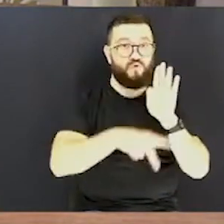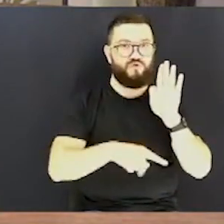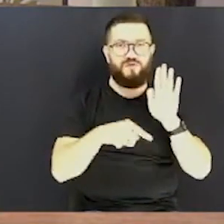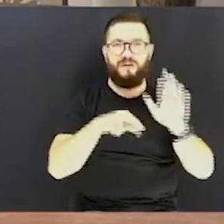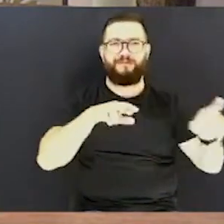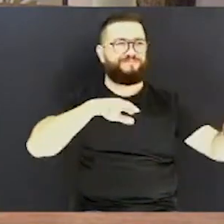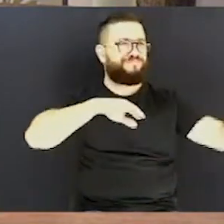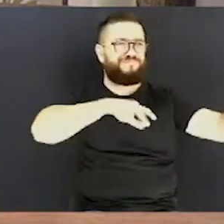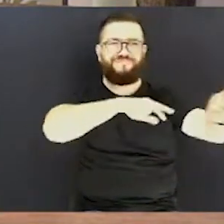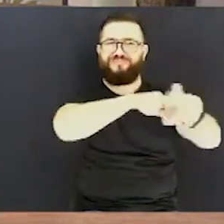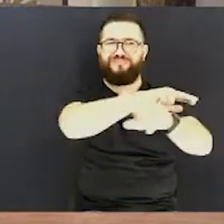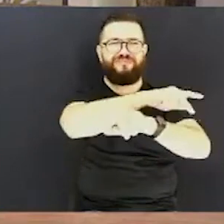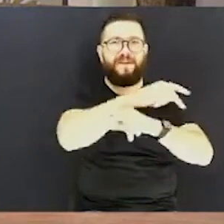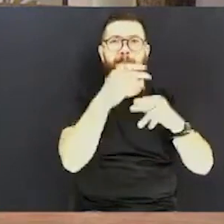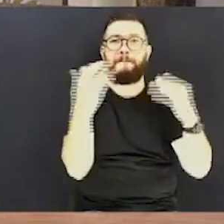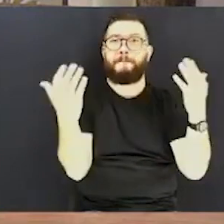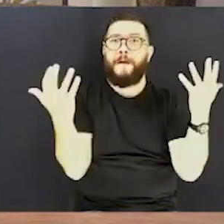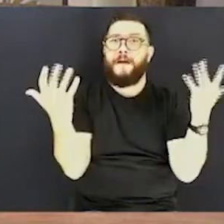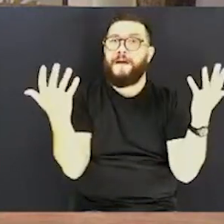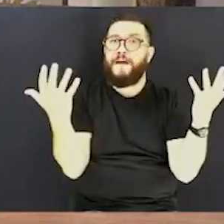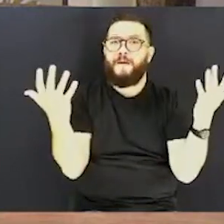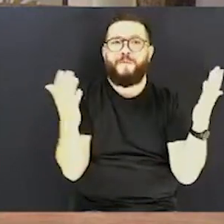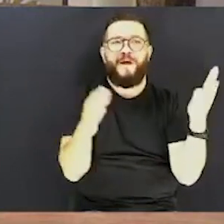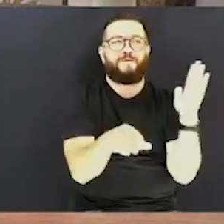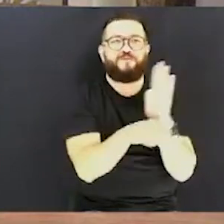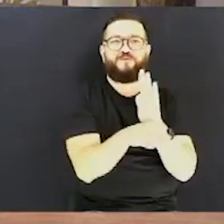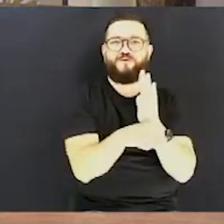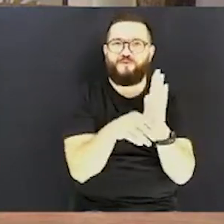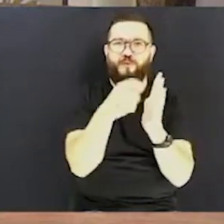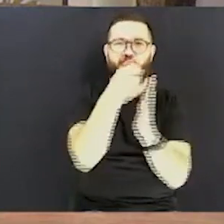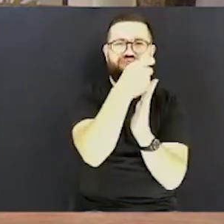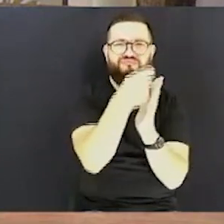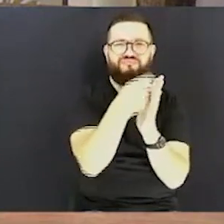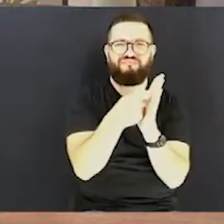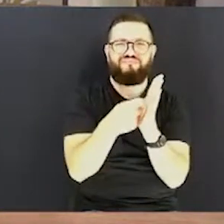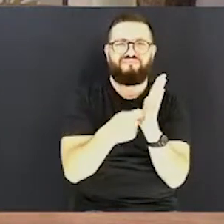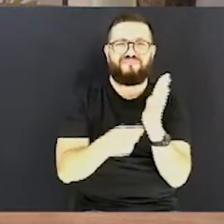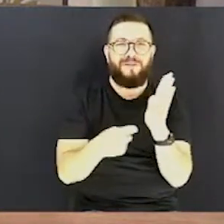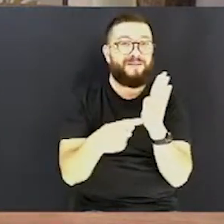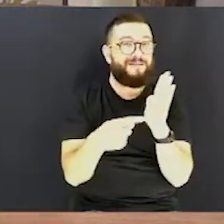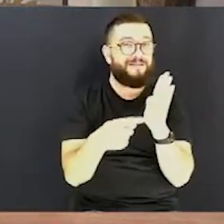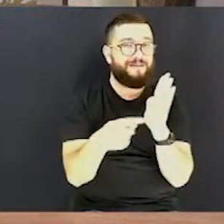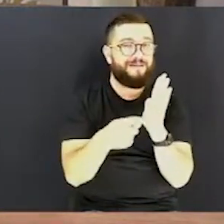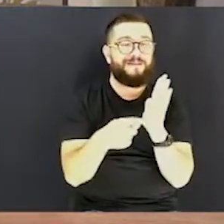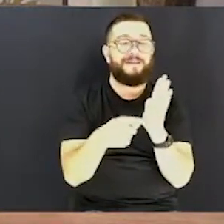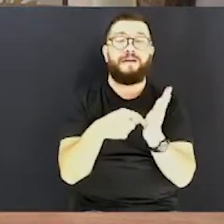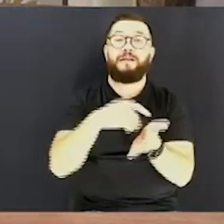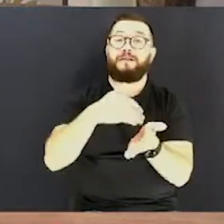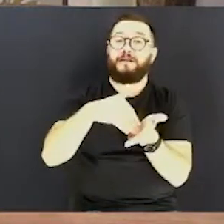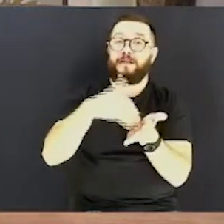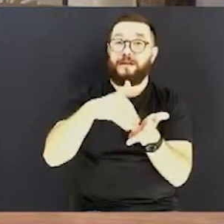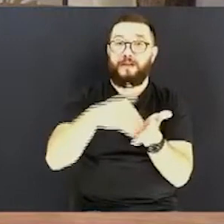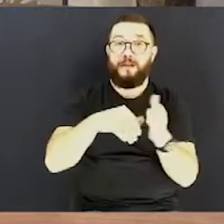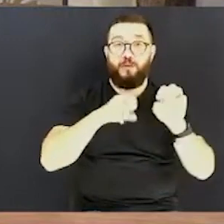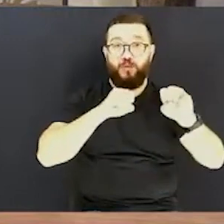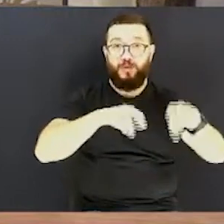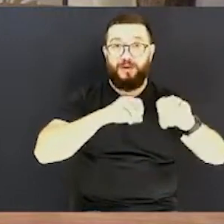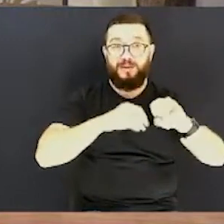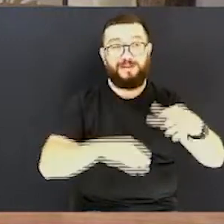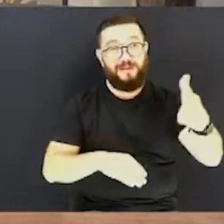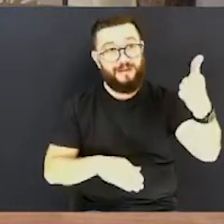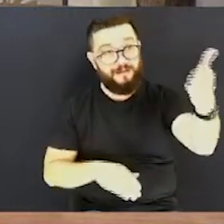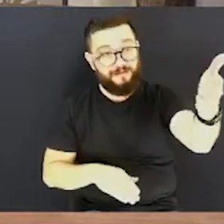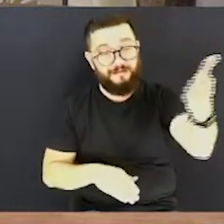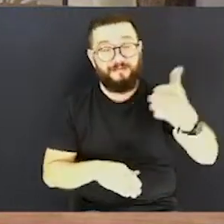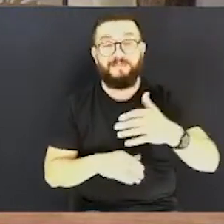mãos, entre tantos aqui que estão acompanhando, que também participaram, a Secretaria de Educação. E